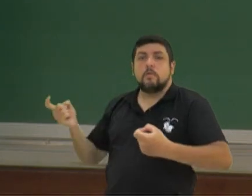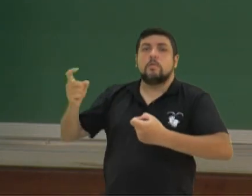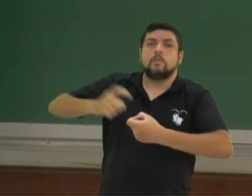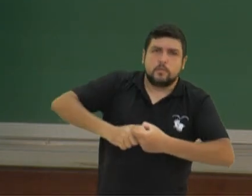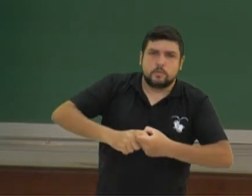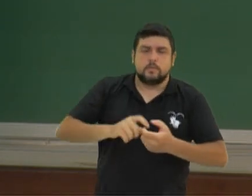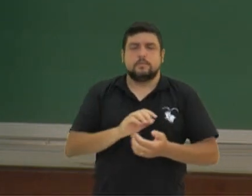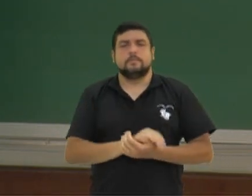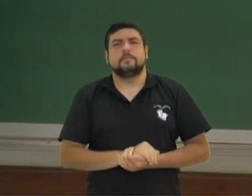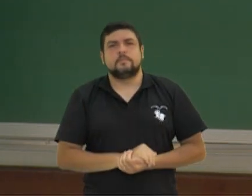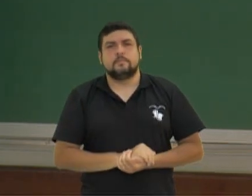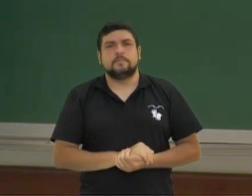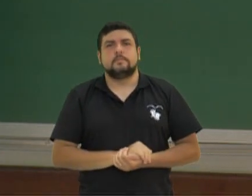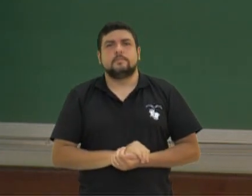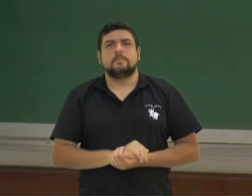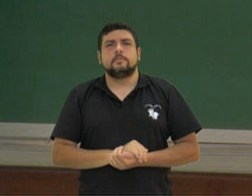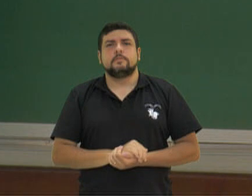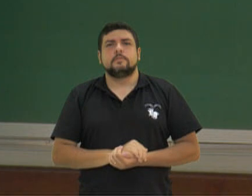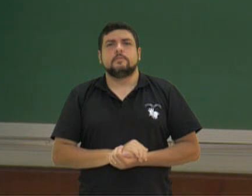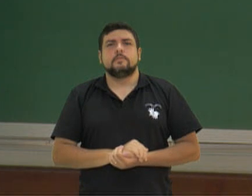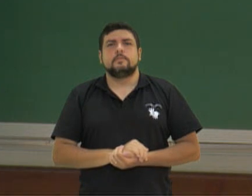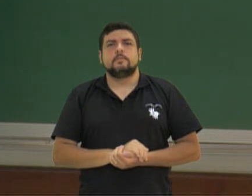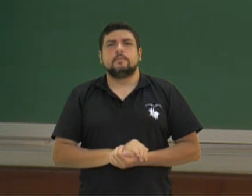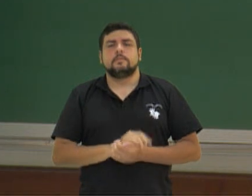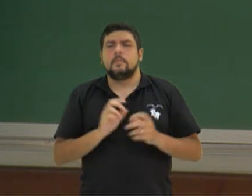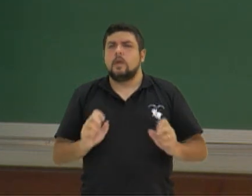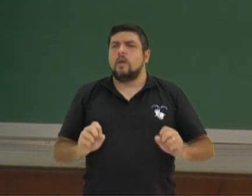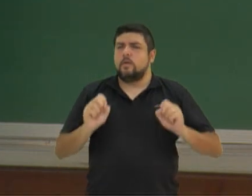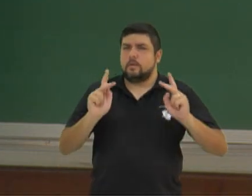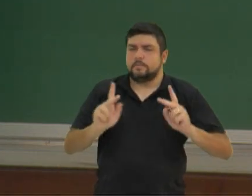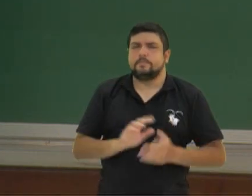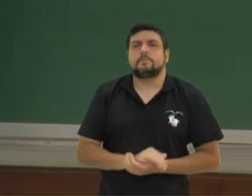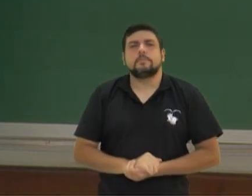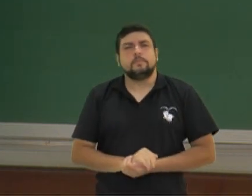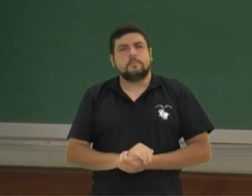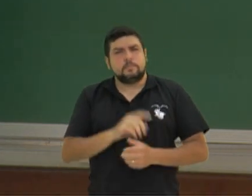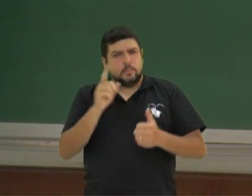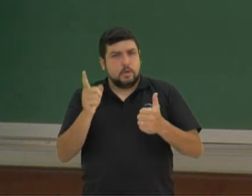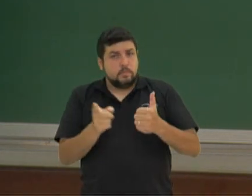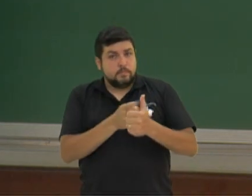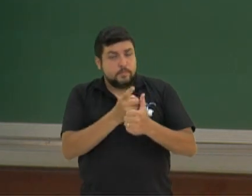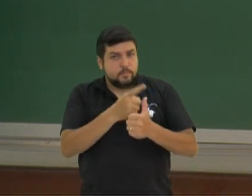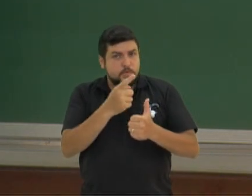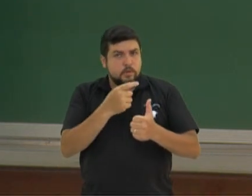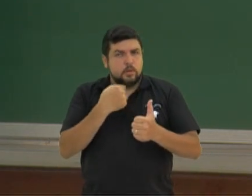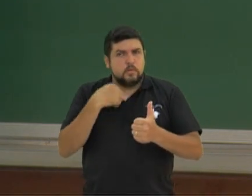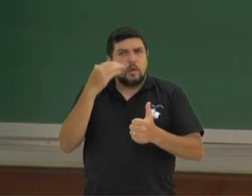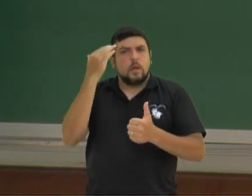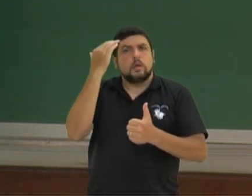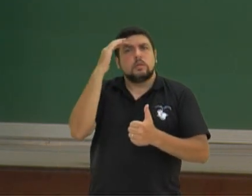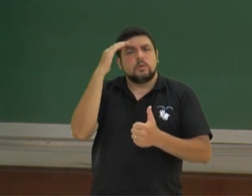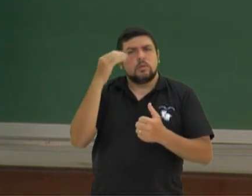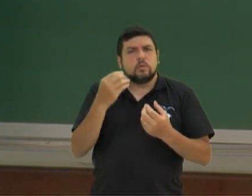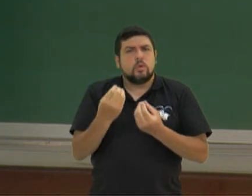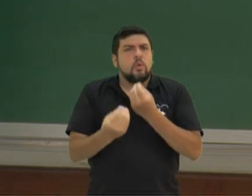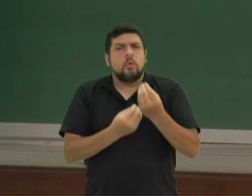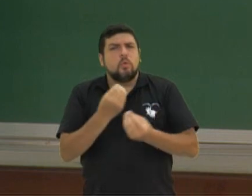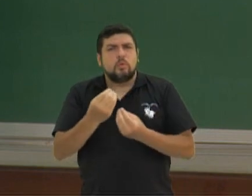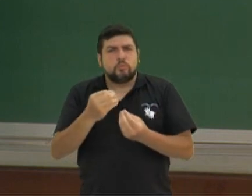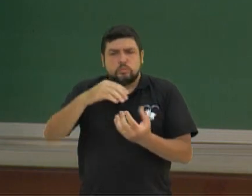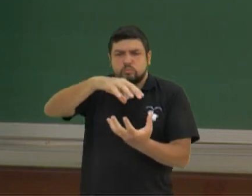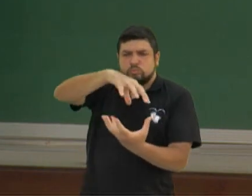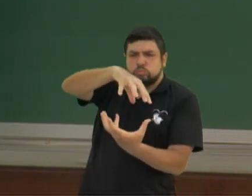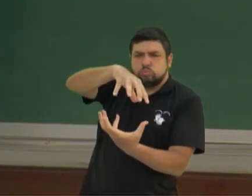isso. Vamos lá? Vamos continuar? Bom, primeiro a gente tem que ter ideia então sobre esse mundo em